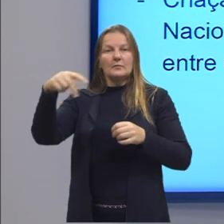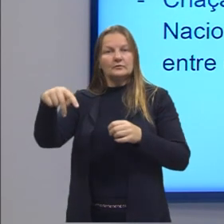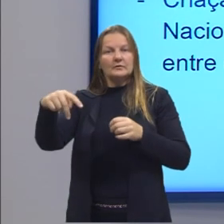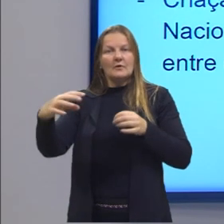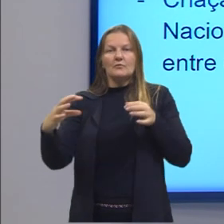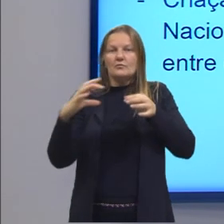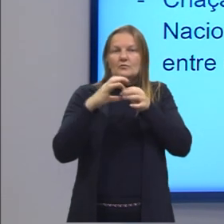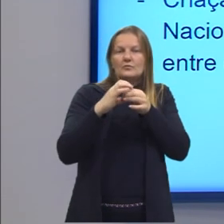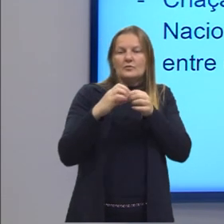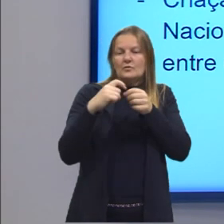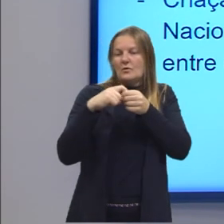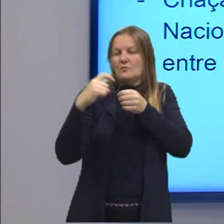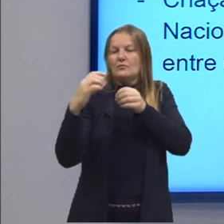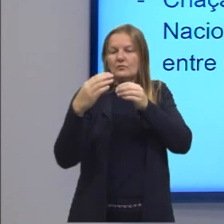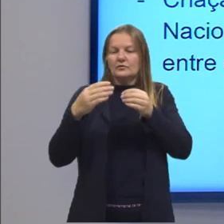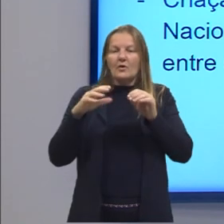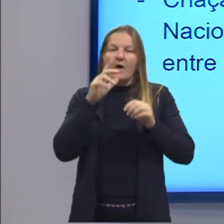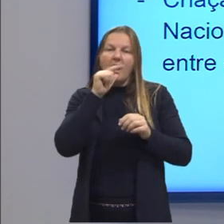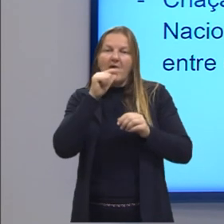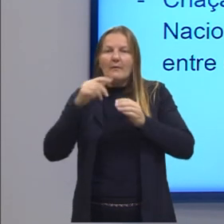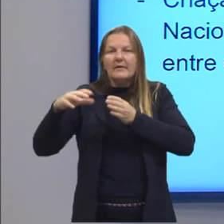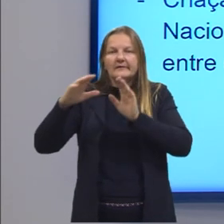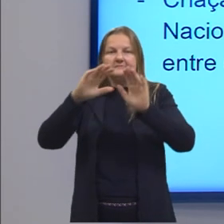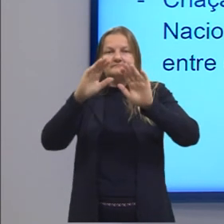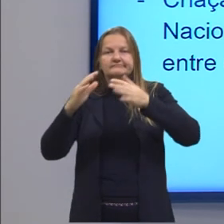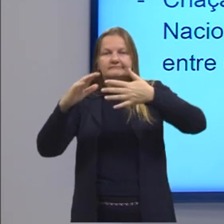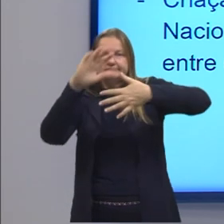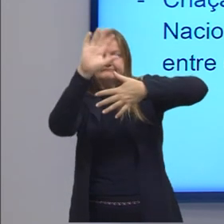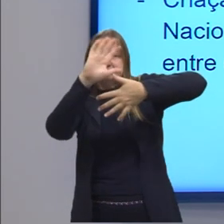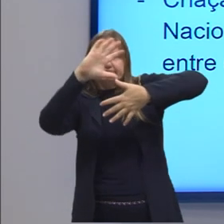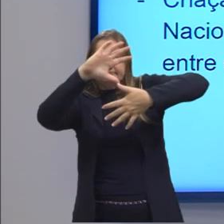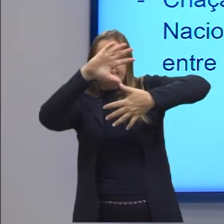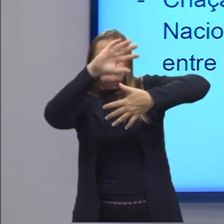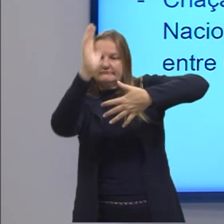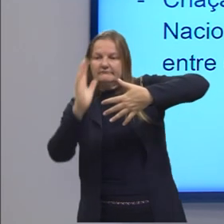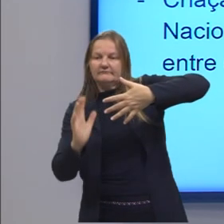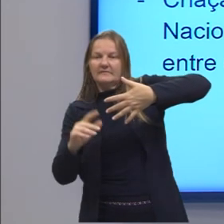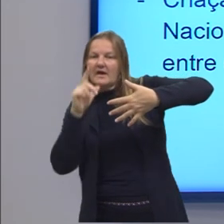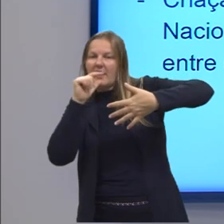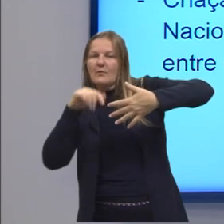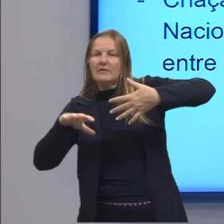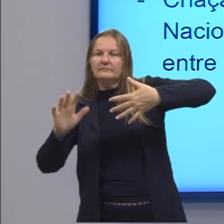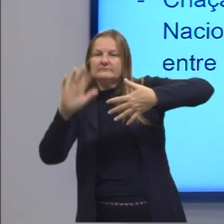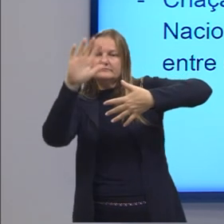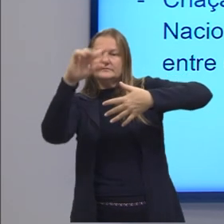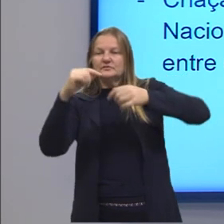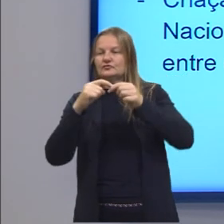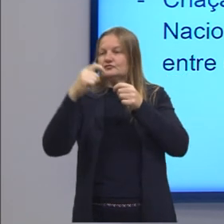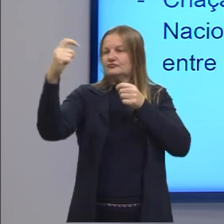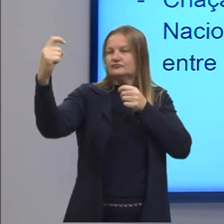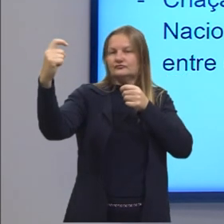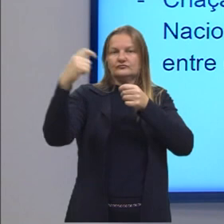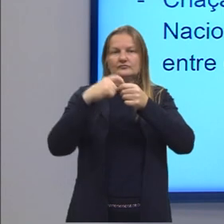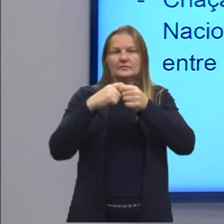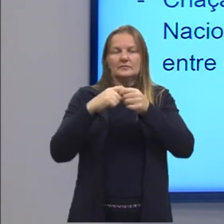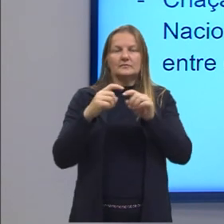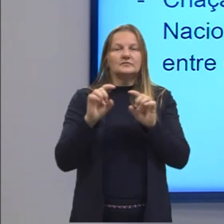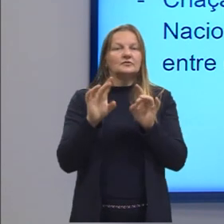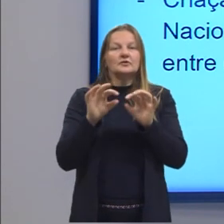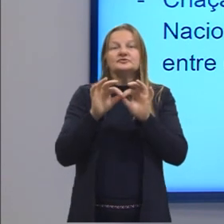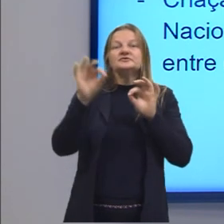que tá separada pelo oceano né então 1815 o declarado então Reino Unido de Portugal